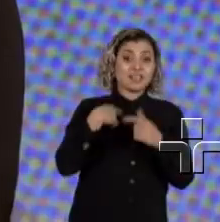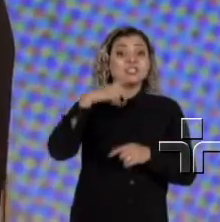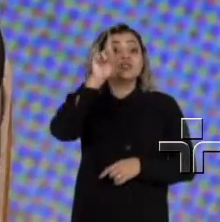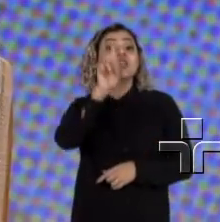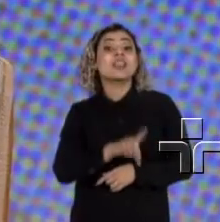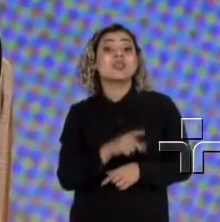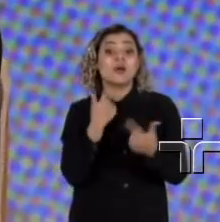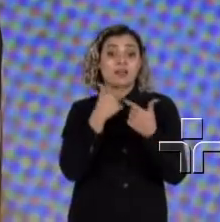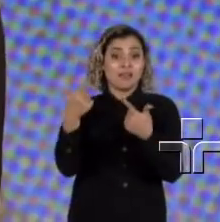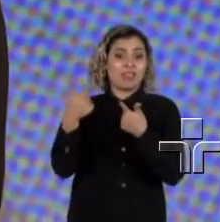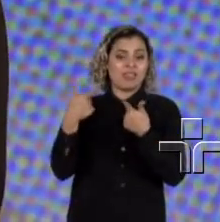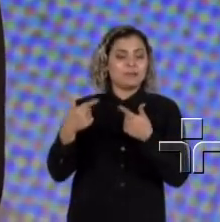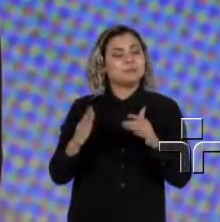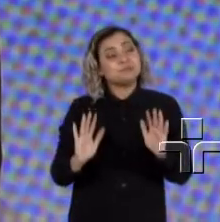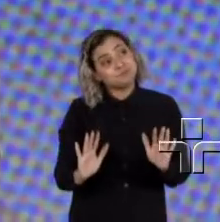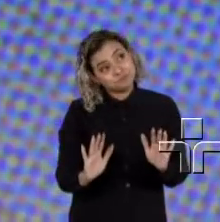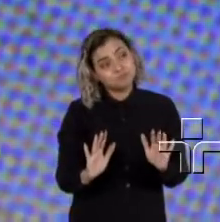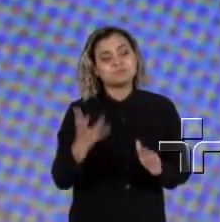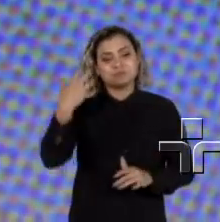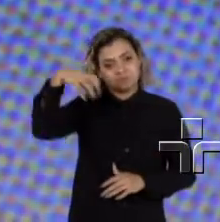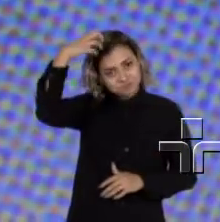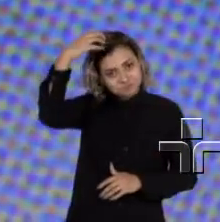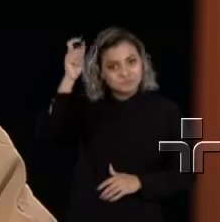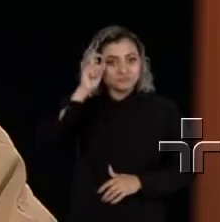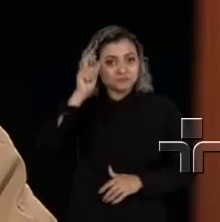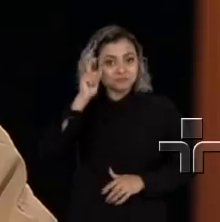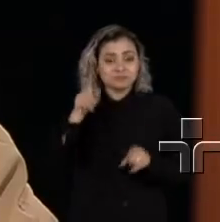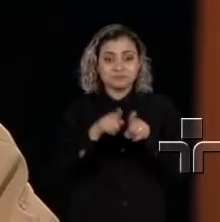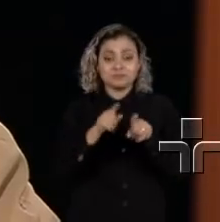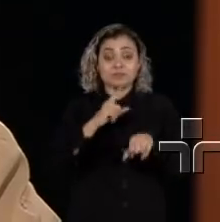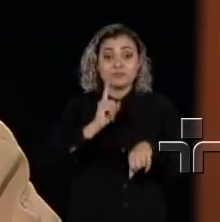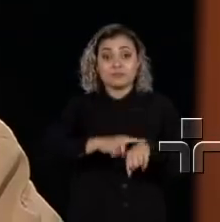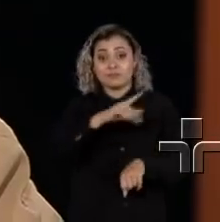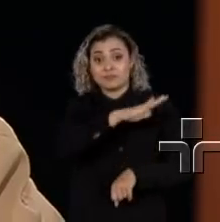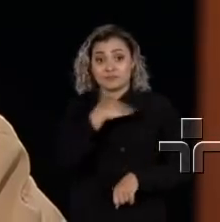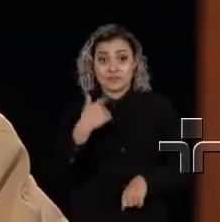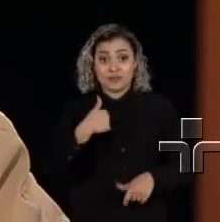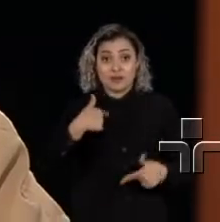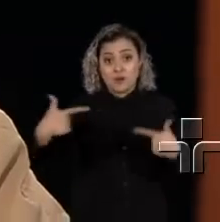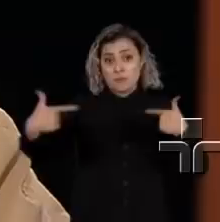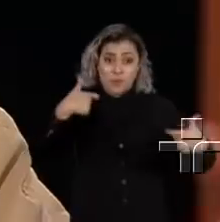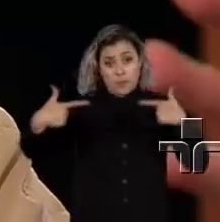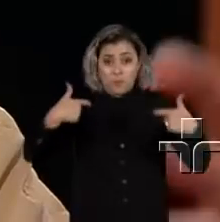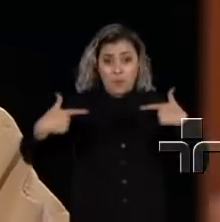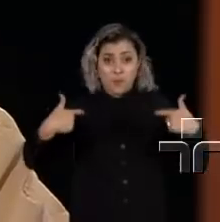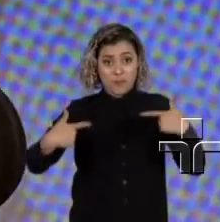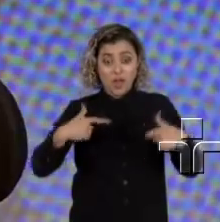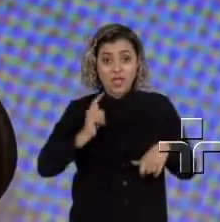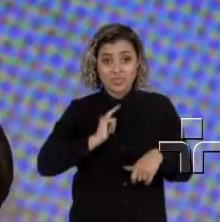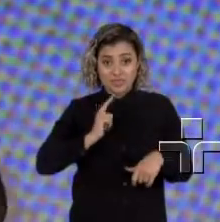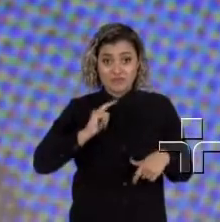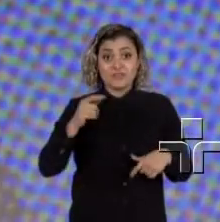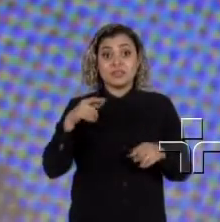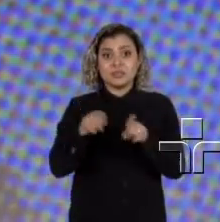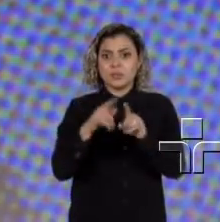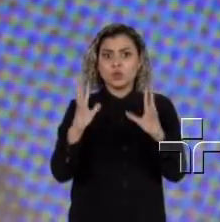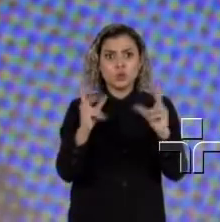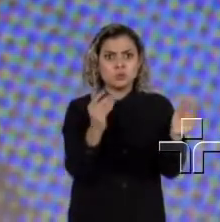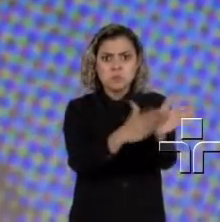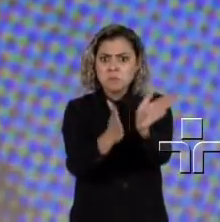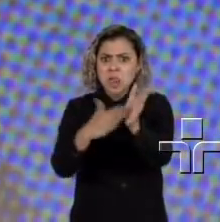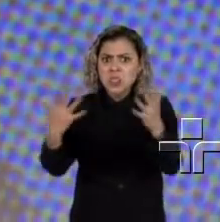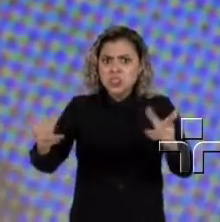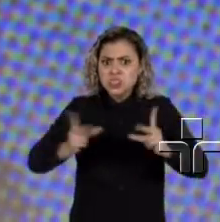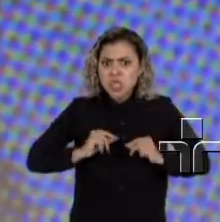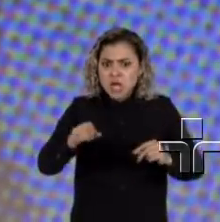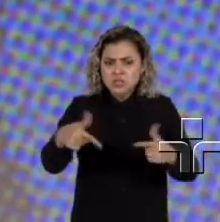A Rainha Diaba, não, o Antônio Pedro está falando da cena da morte, que eu sou metralhado. O tio Gilmar. Que eu fui elogiado e tal, e que